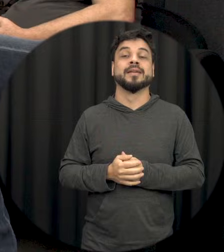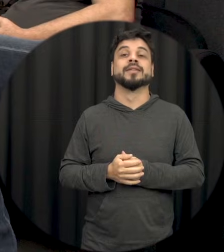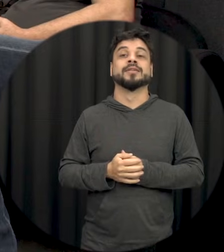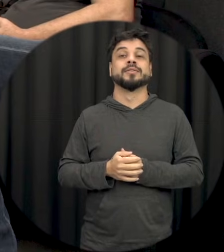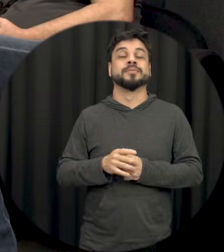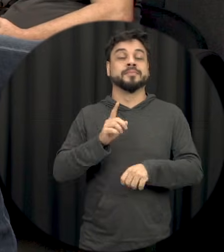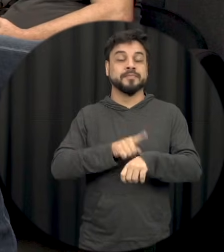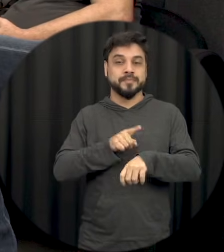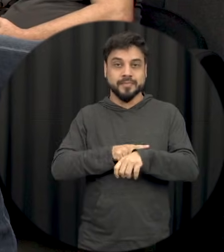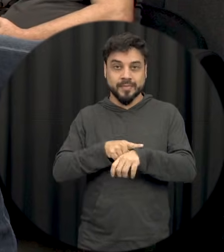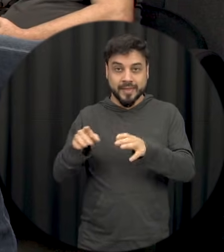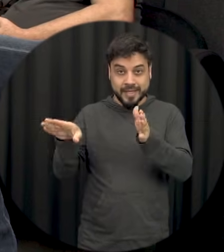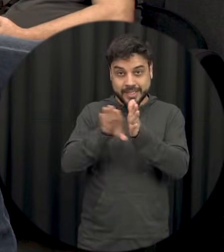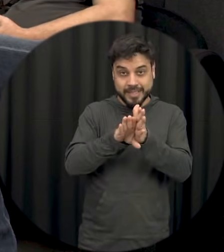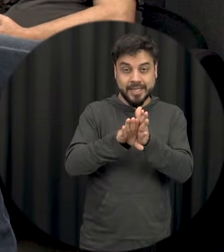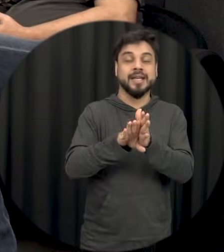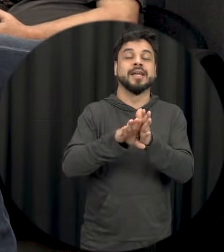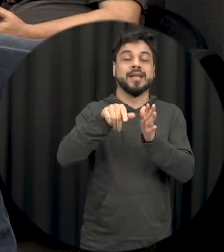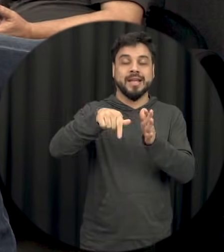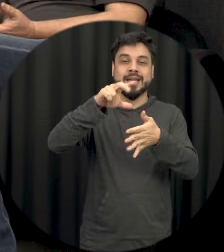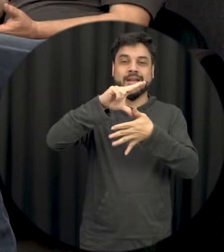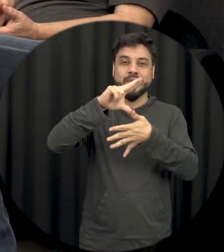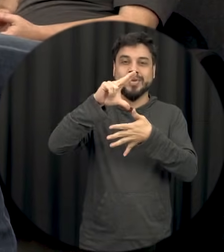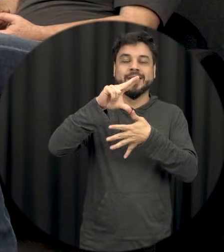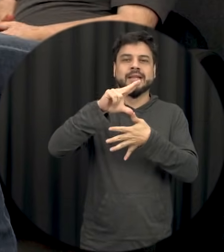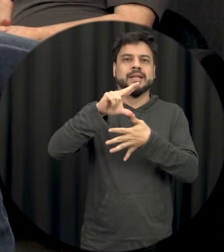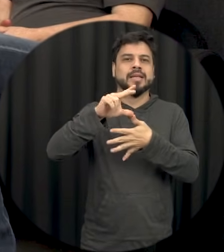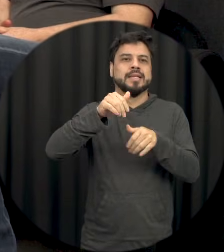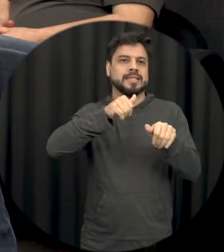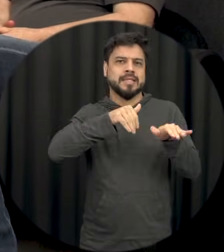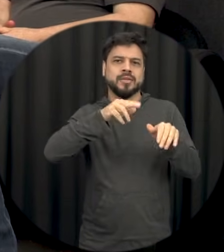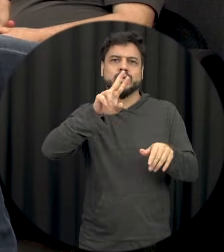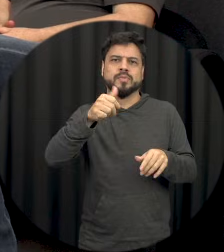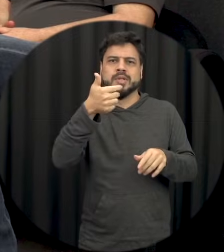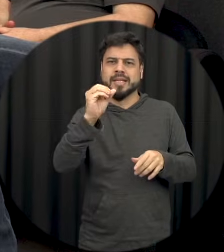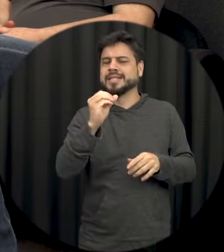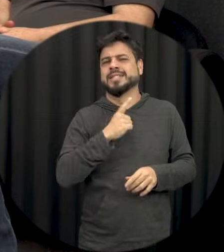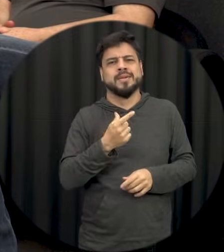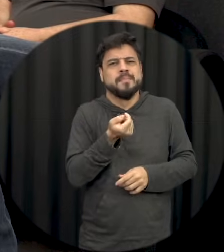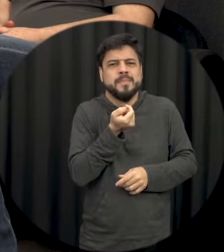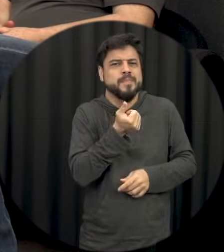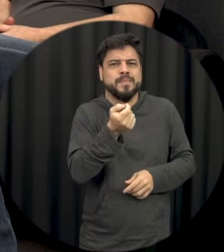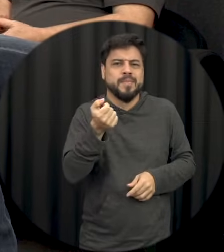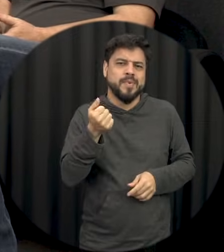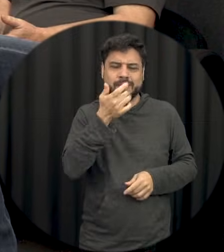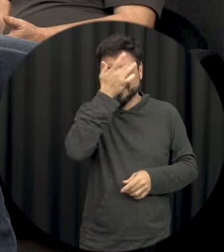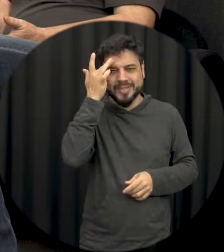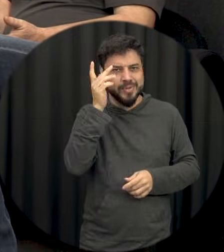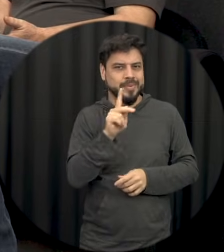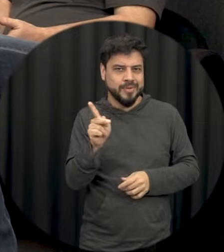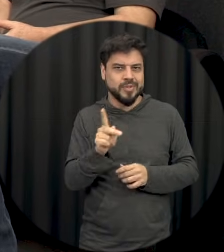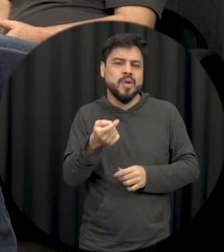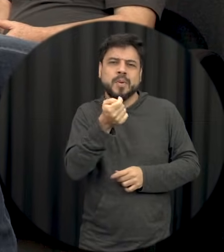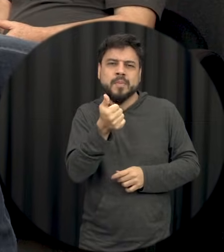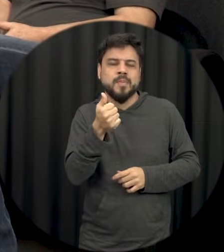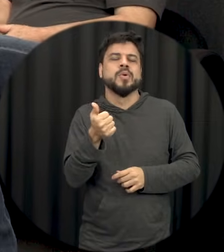Quando cheguei no UNILA em setembro de 2010, éramos pouquíssimos, né? Pouquíssimos professores, pouquíssimos